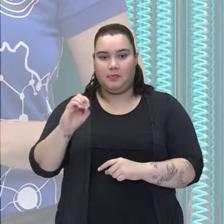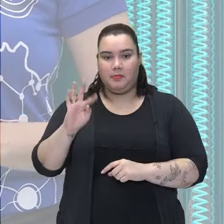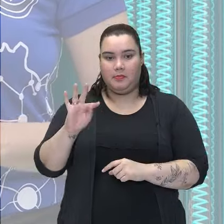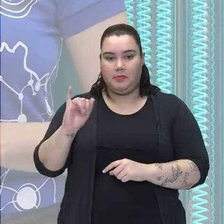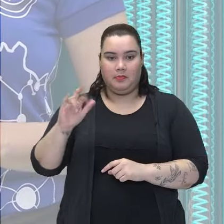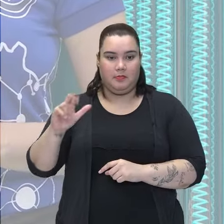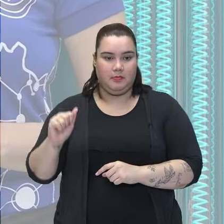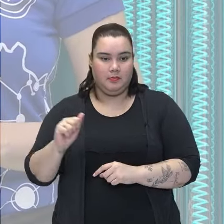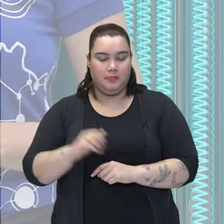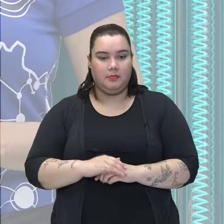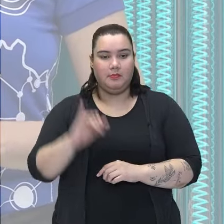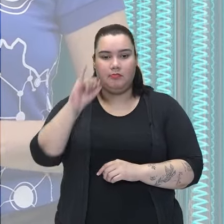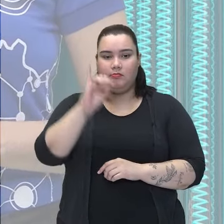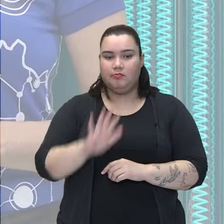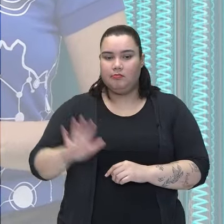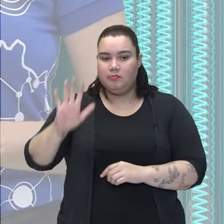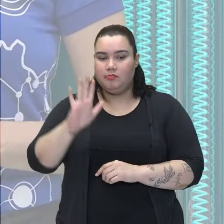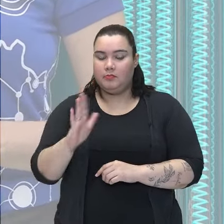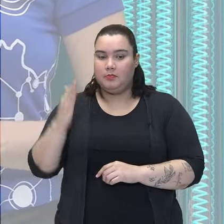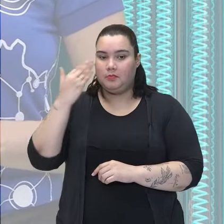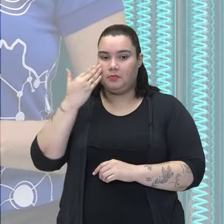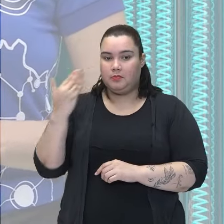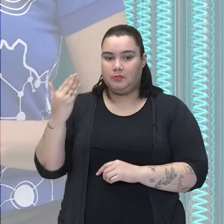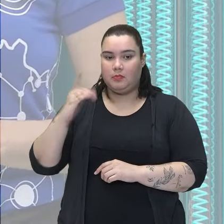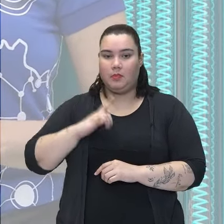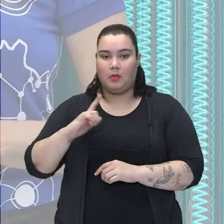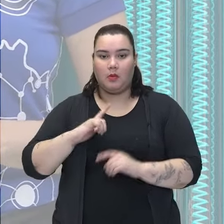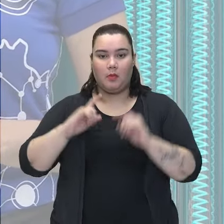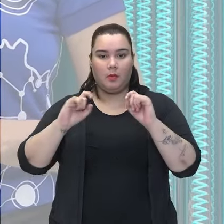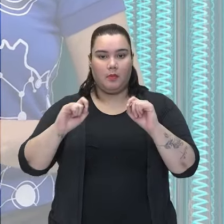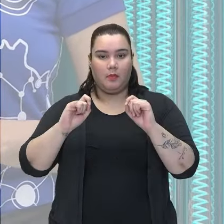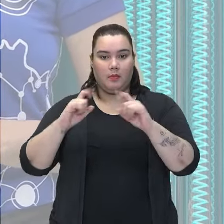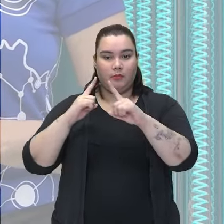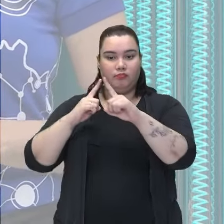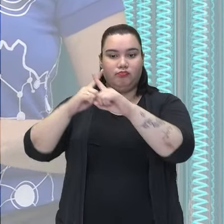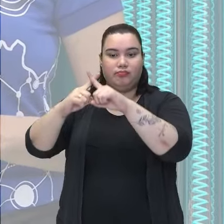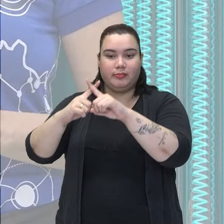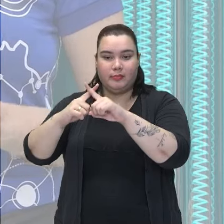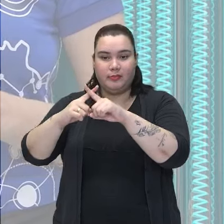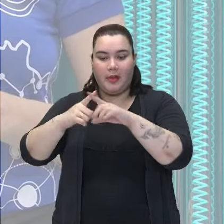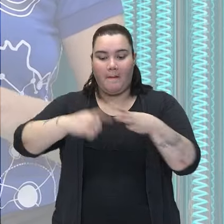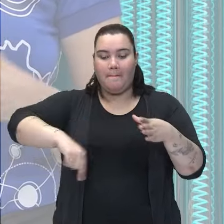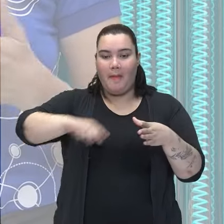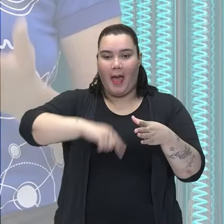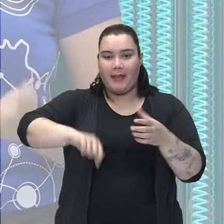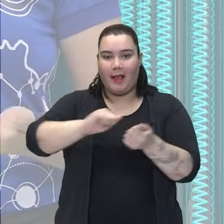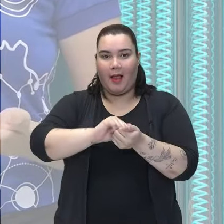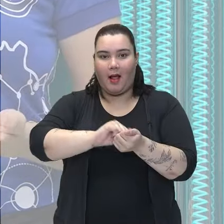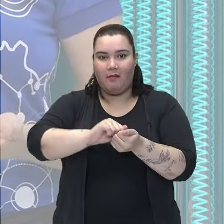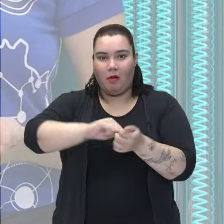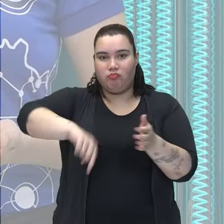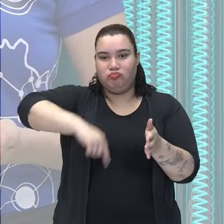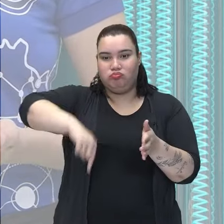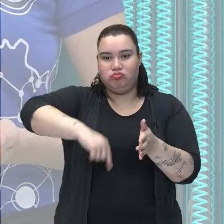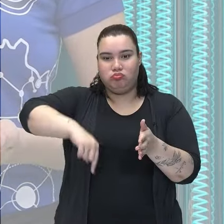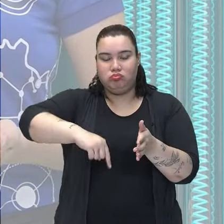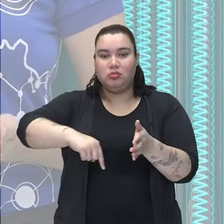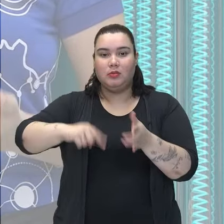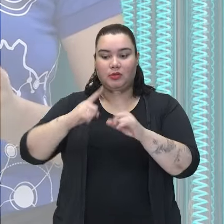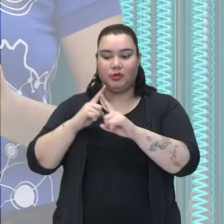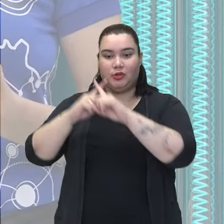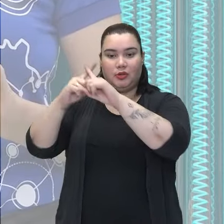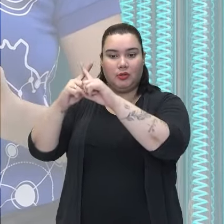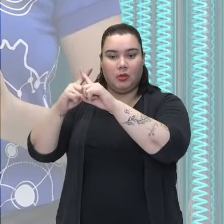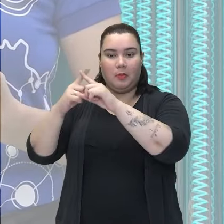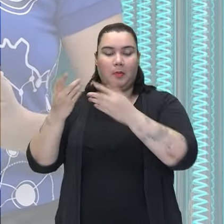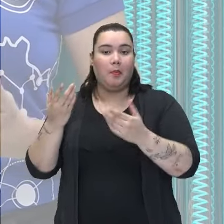Observe aqui nessa imagem. Aqui tem um xizinho, né? Sobre a máquina de lavar, ok? Por quê? Ela não vai